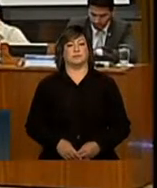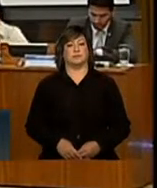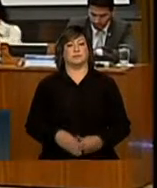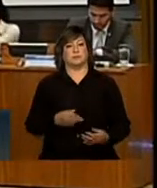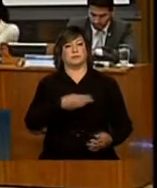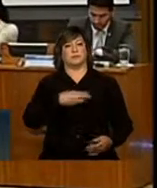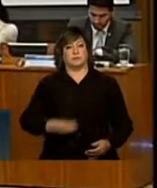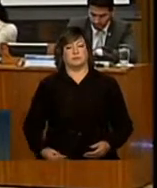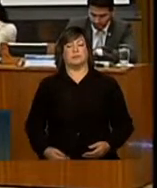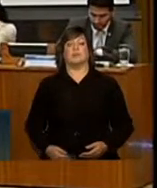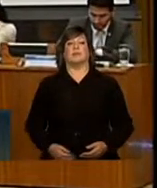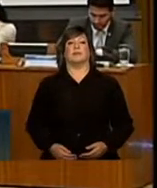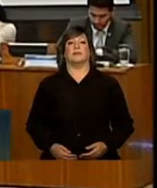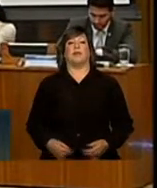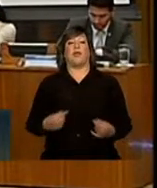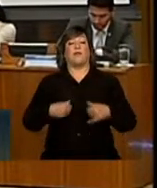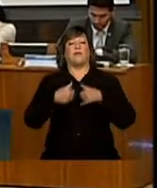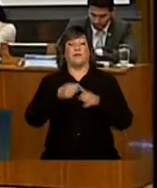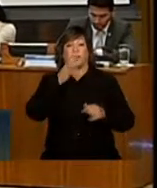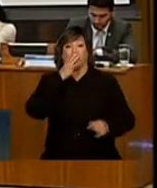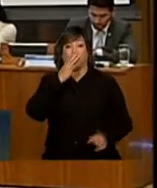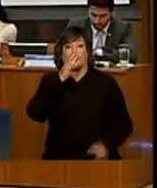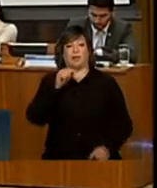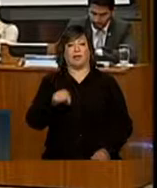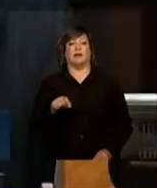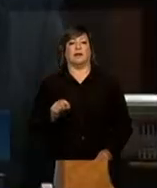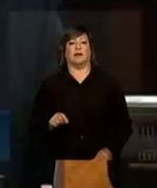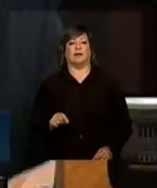Fiquei olhando os outros dados aqui, esqueci das perguntas.